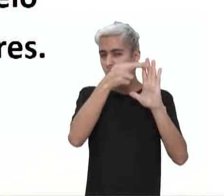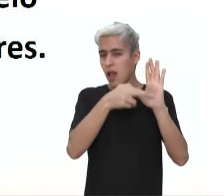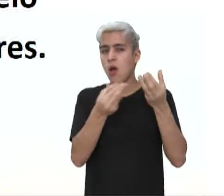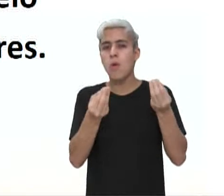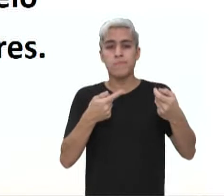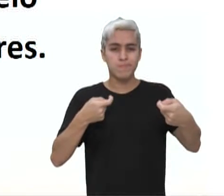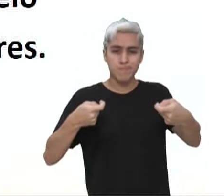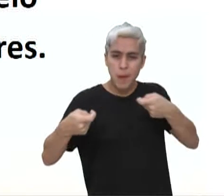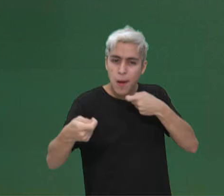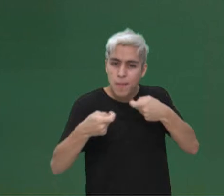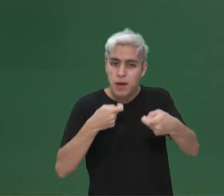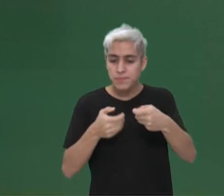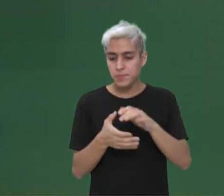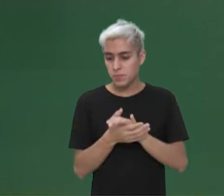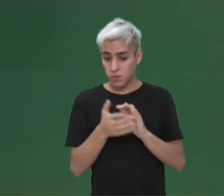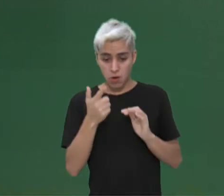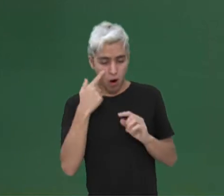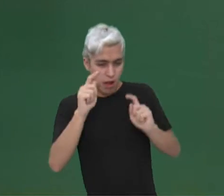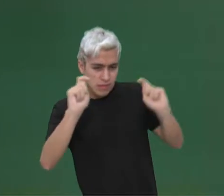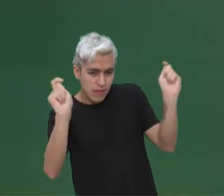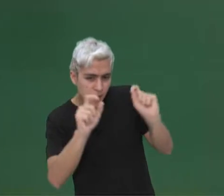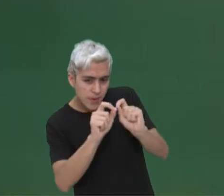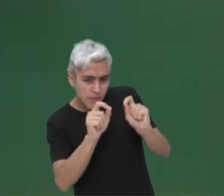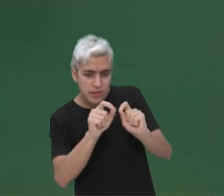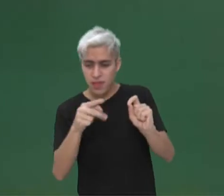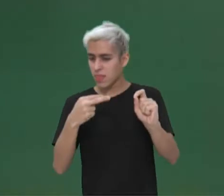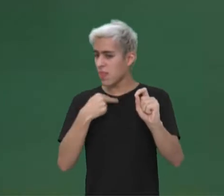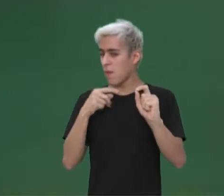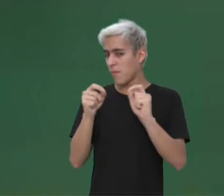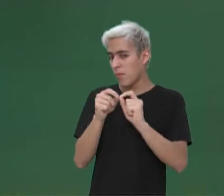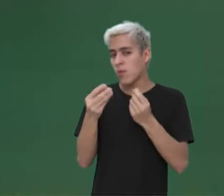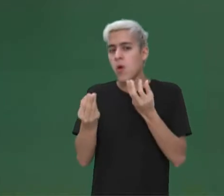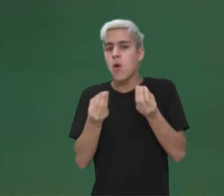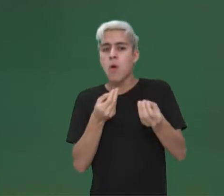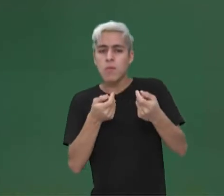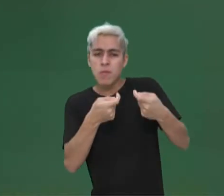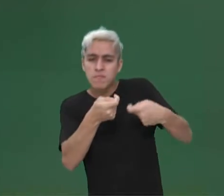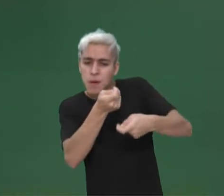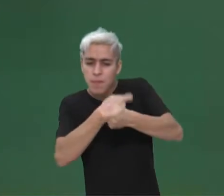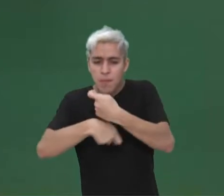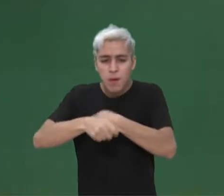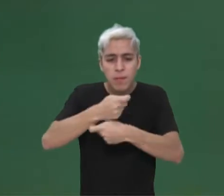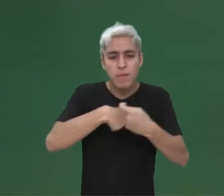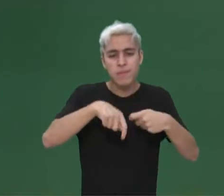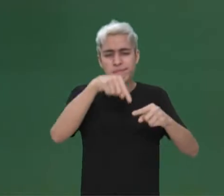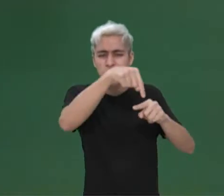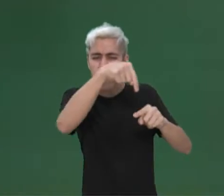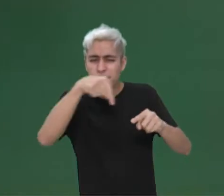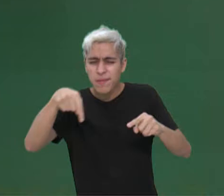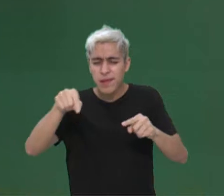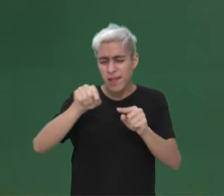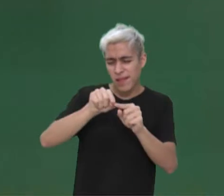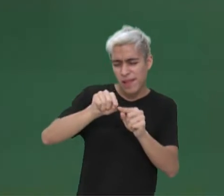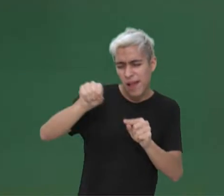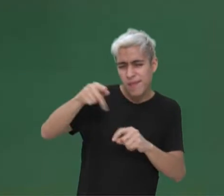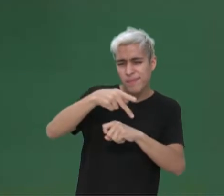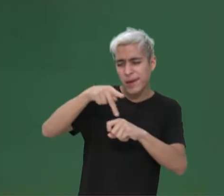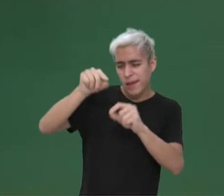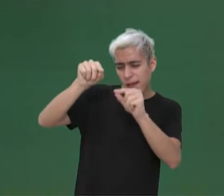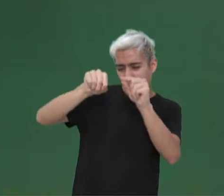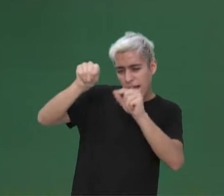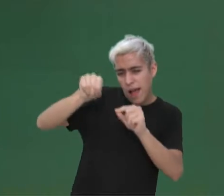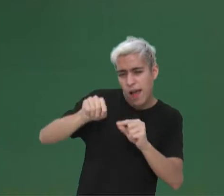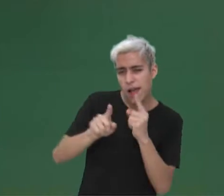administração. Ele dizia o que se podia ou não fazer na administração dessas colônias. Esse Conselho das